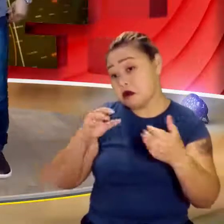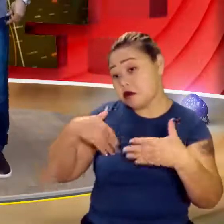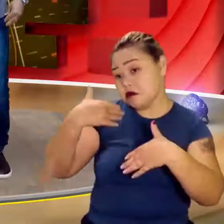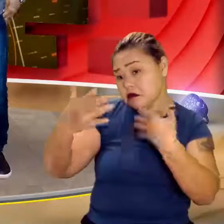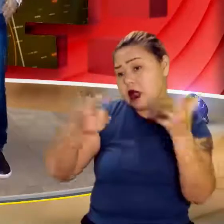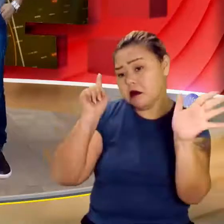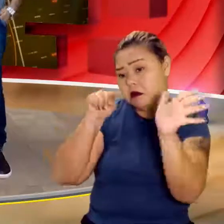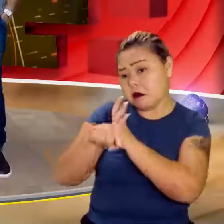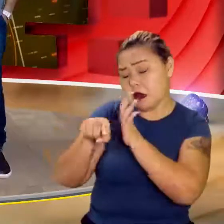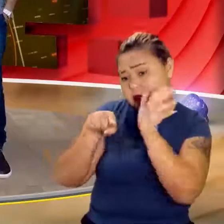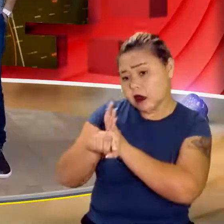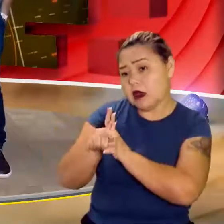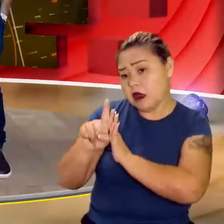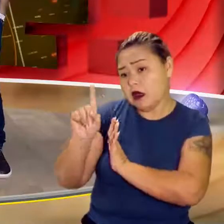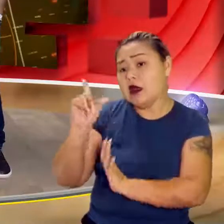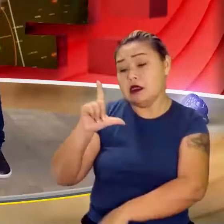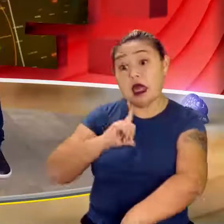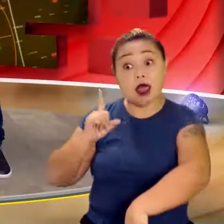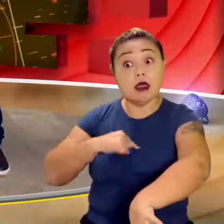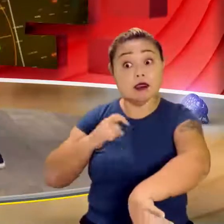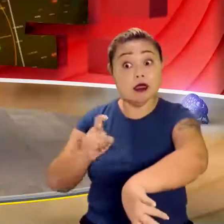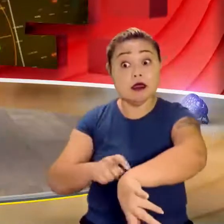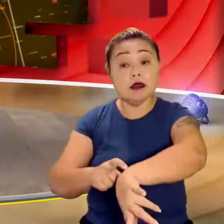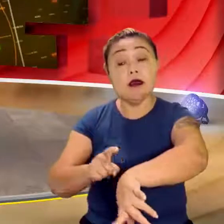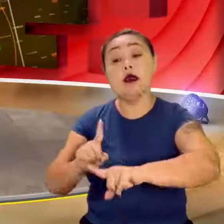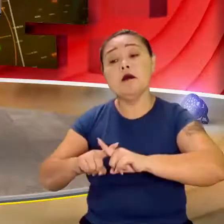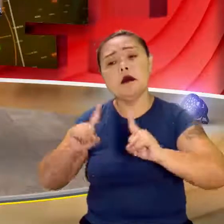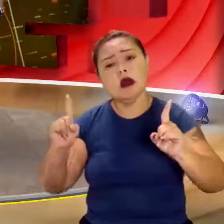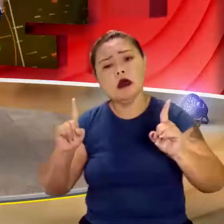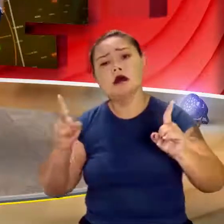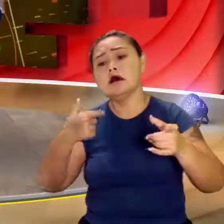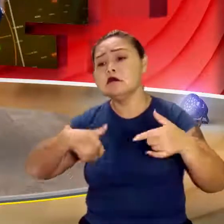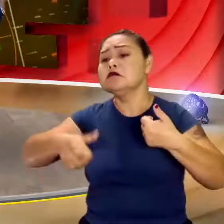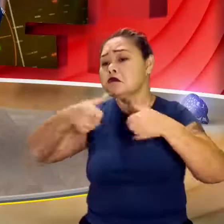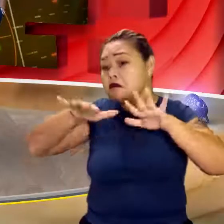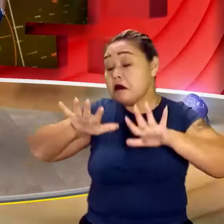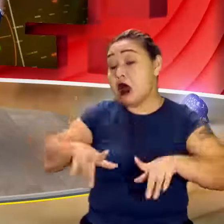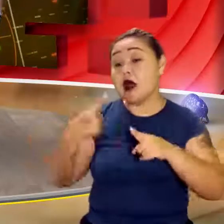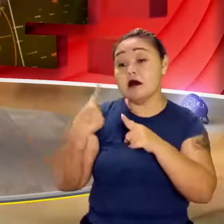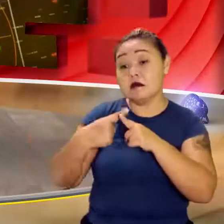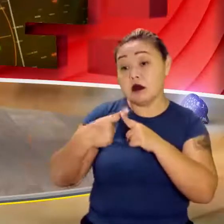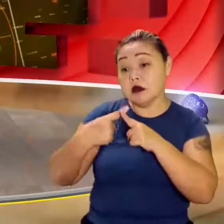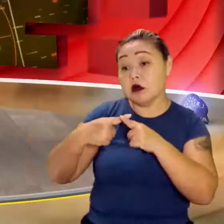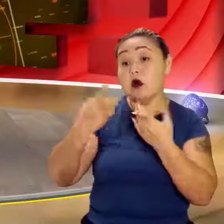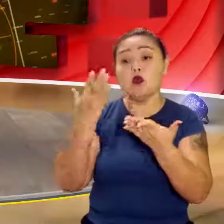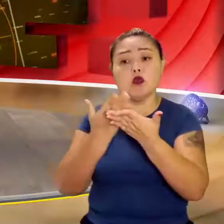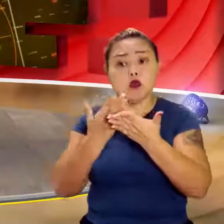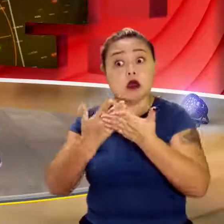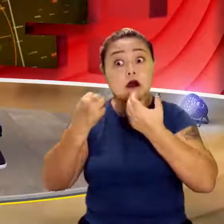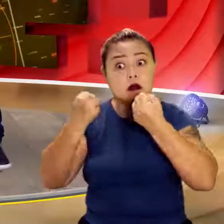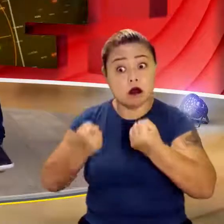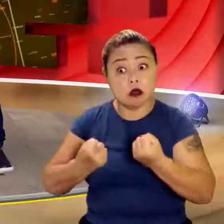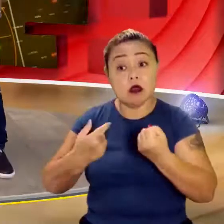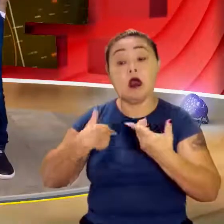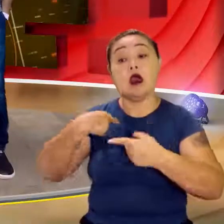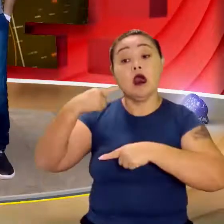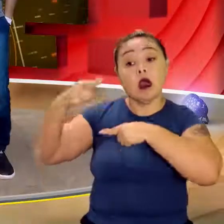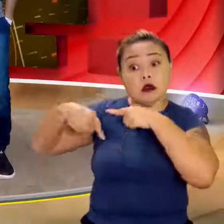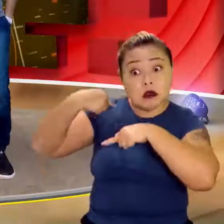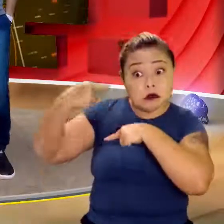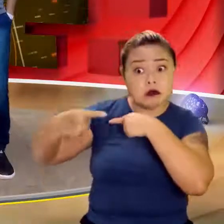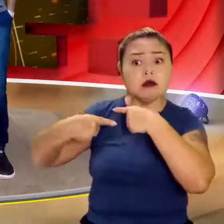mais de perguntinhas aí no quiz, né? Dava tempo. Mas a gente achou de deixar por aqui, porque a aula já tinha sido um pouco pesada e a gente ainda fica com